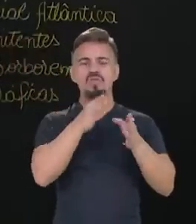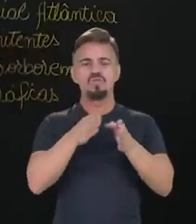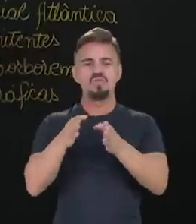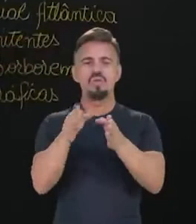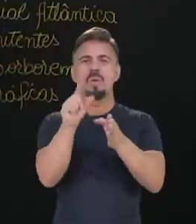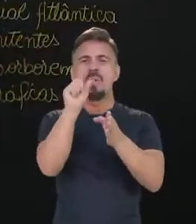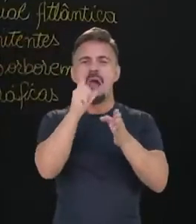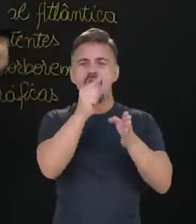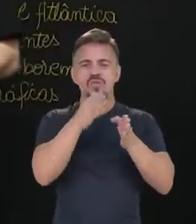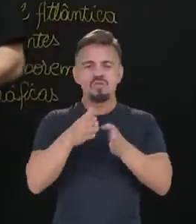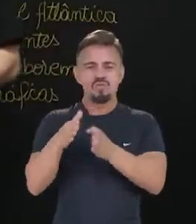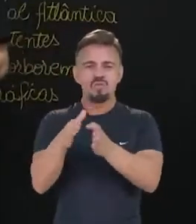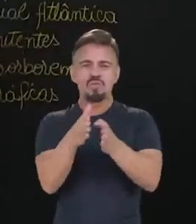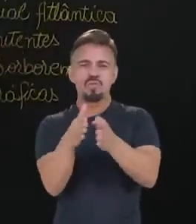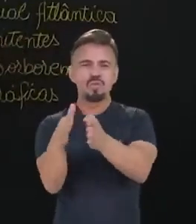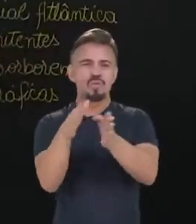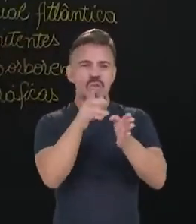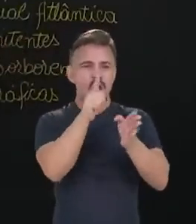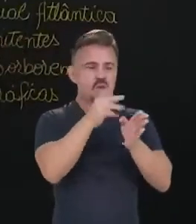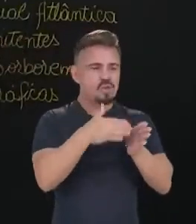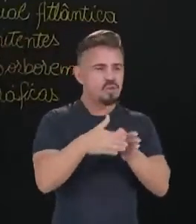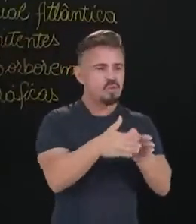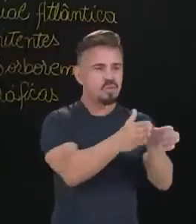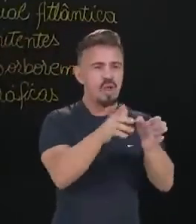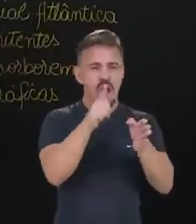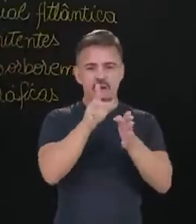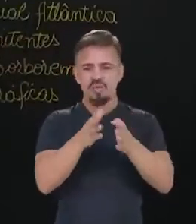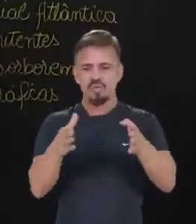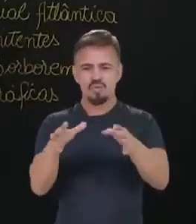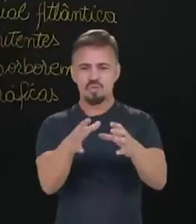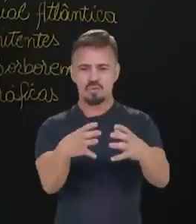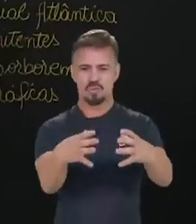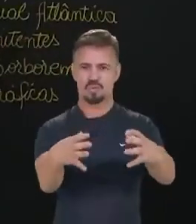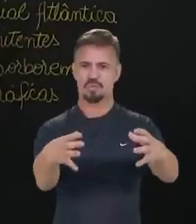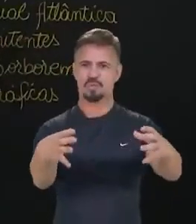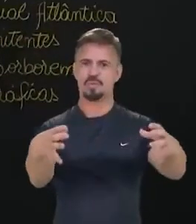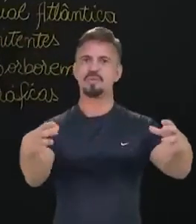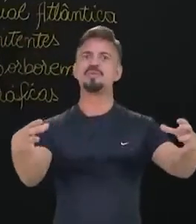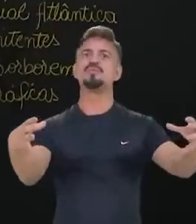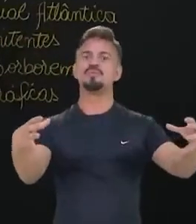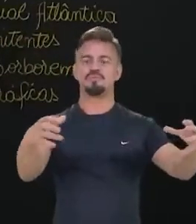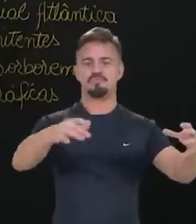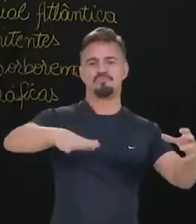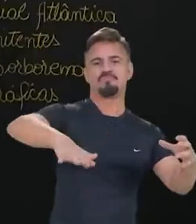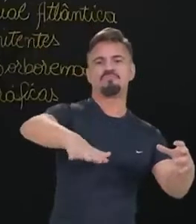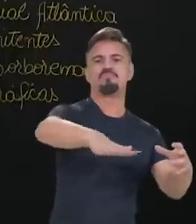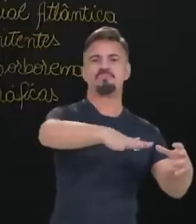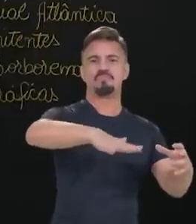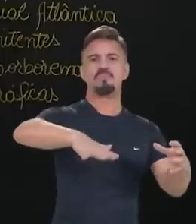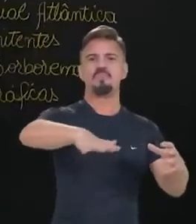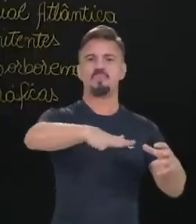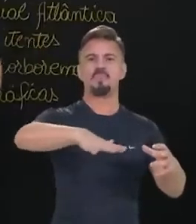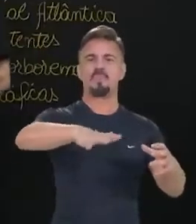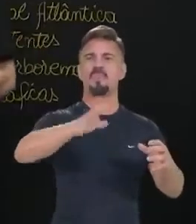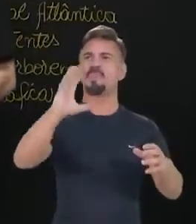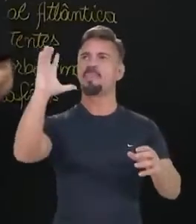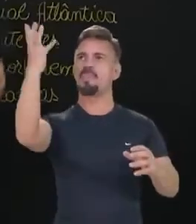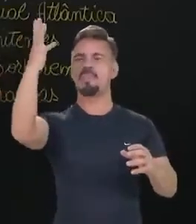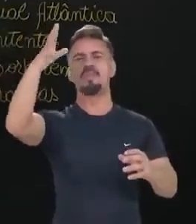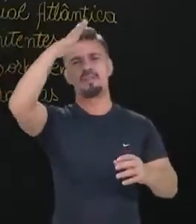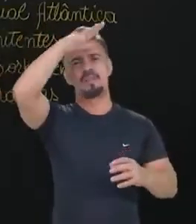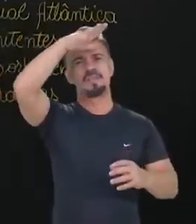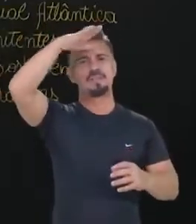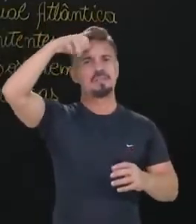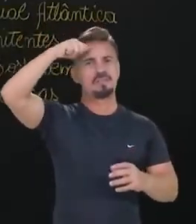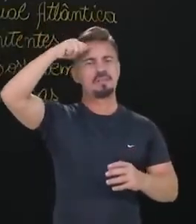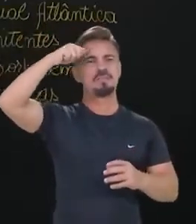que acabam ligando a uma grande bacia hidrográfica existente nessa região do domínio morfoclimático